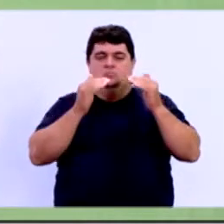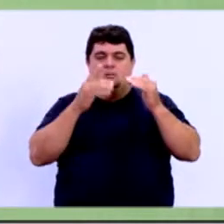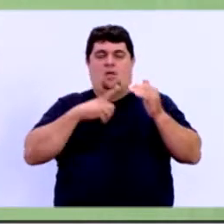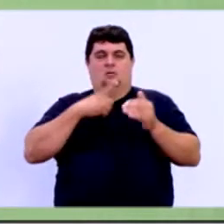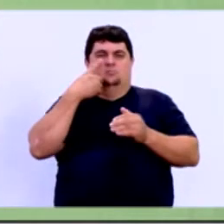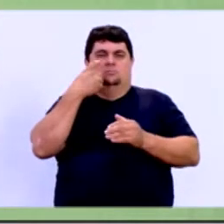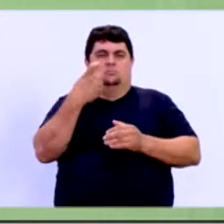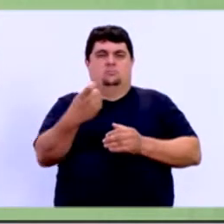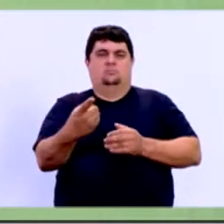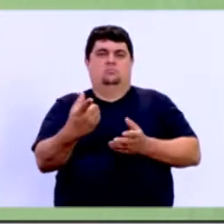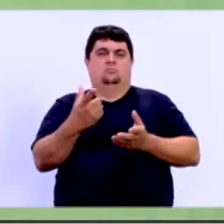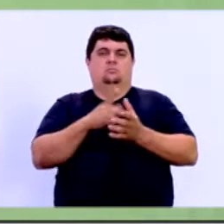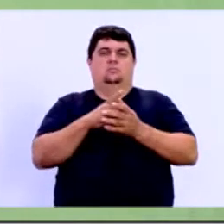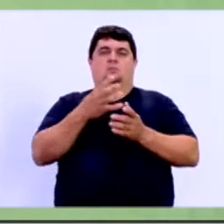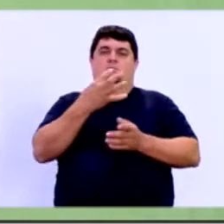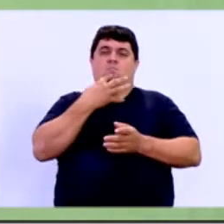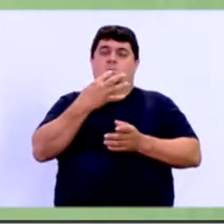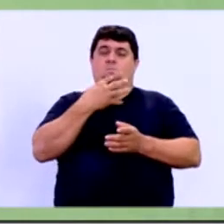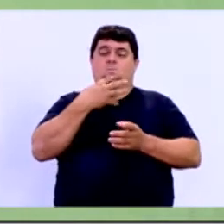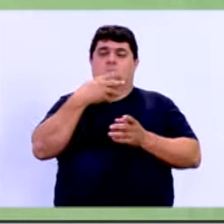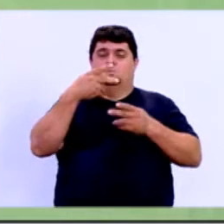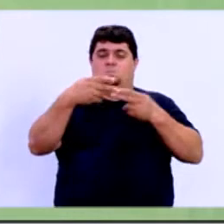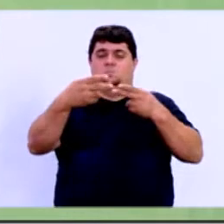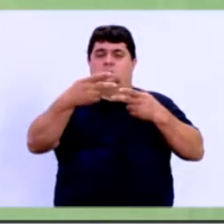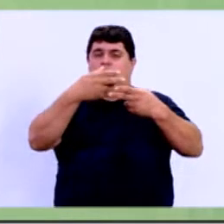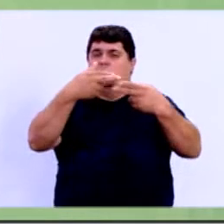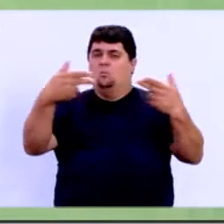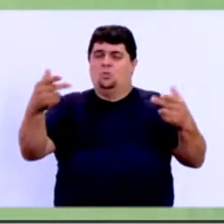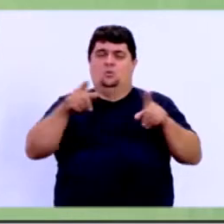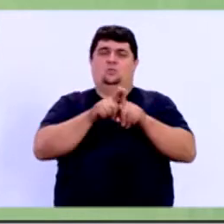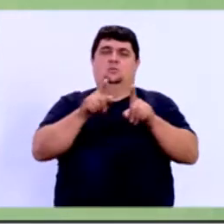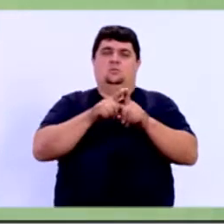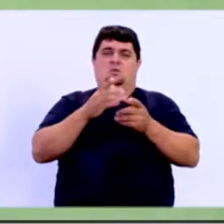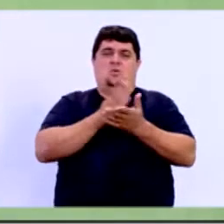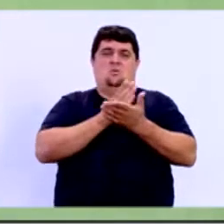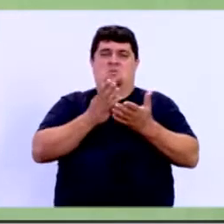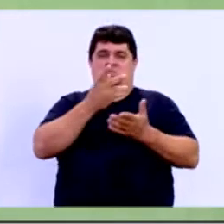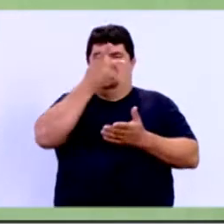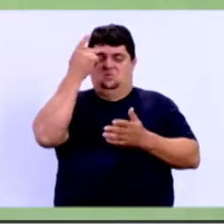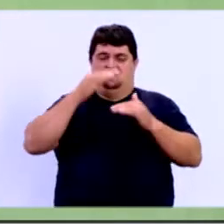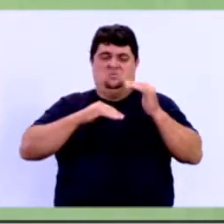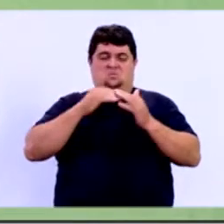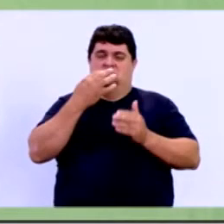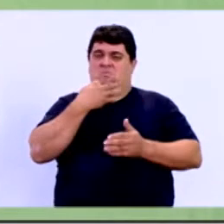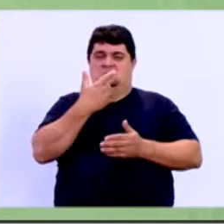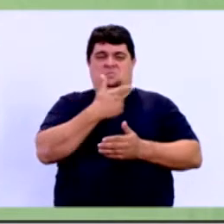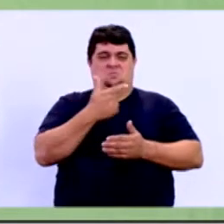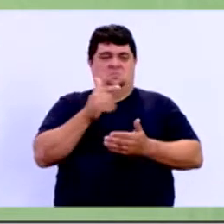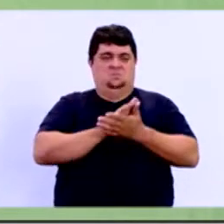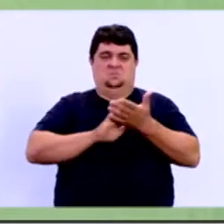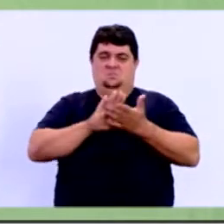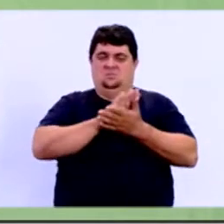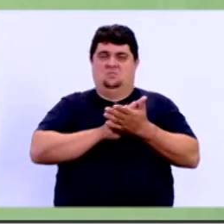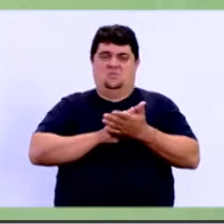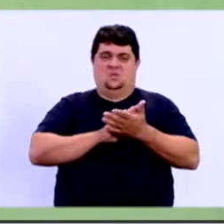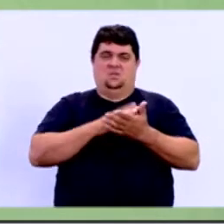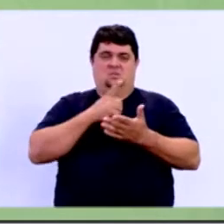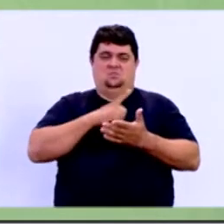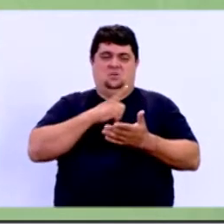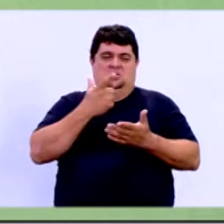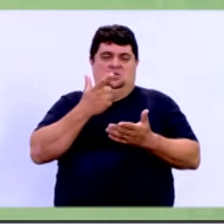interesse, né, o conhecimento do produto. Nós temos alguns vendedores que não conhecem o produto que vendem, o poder de persuasão,